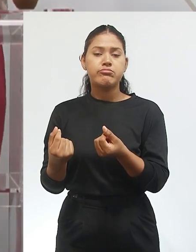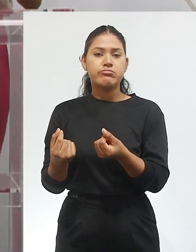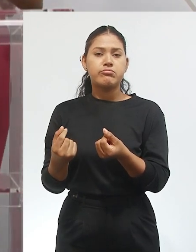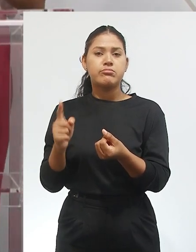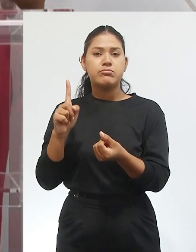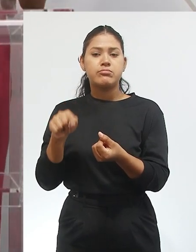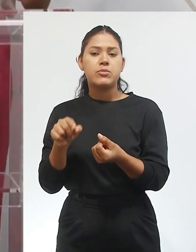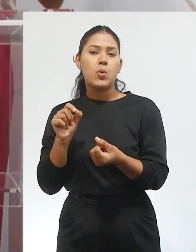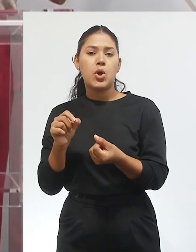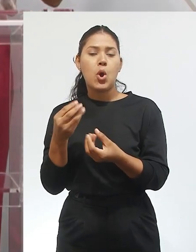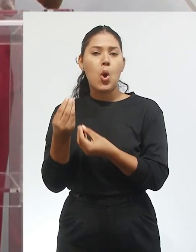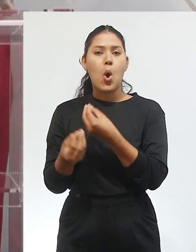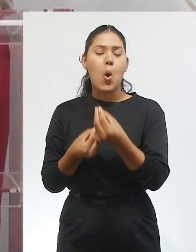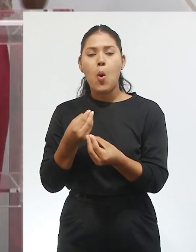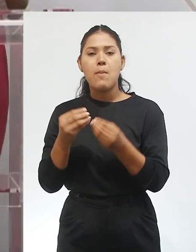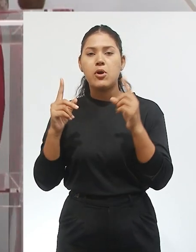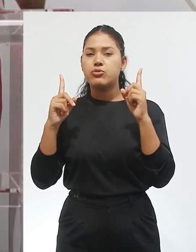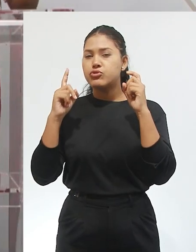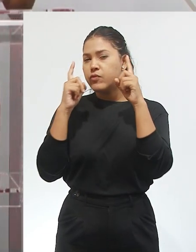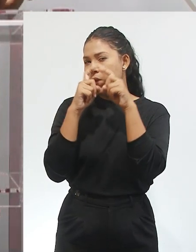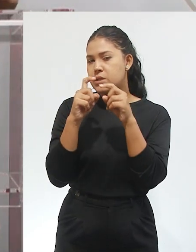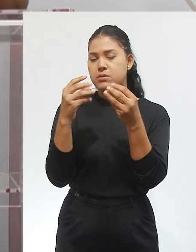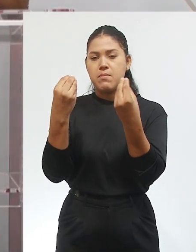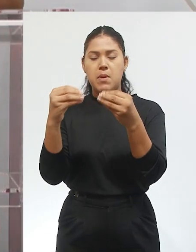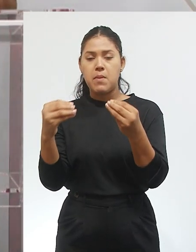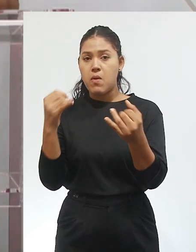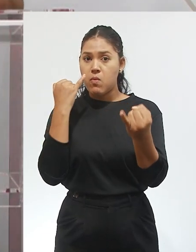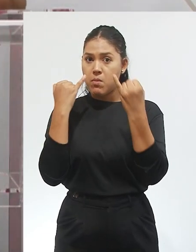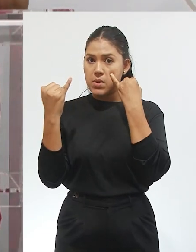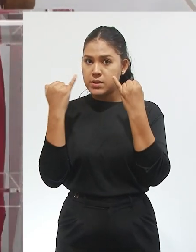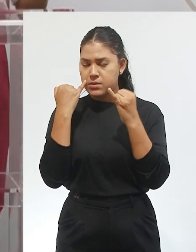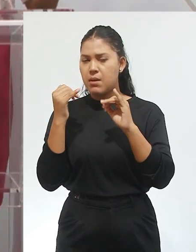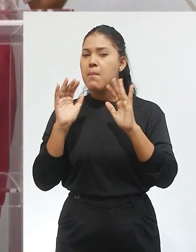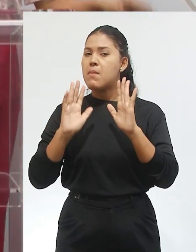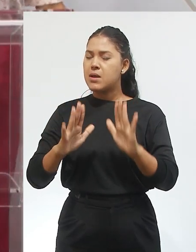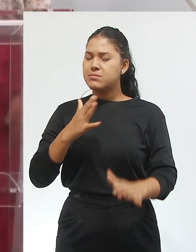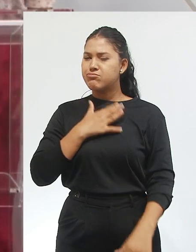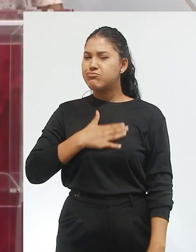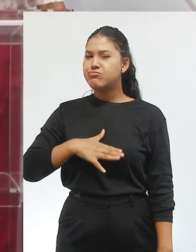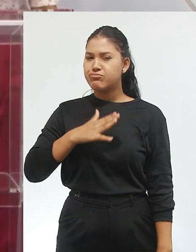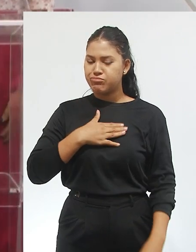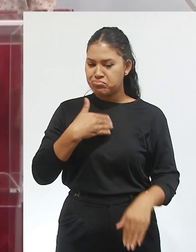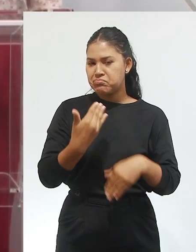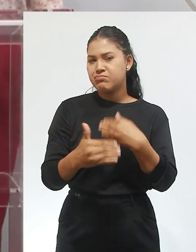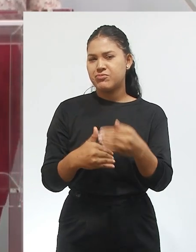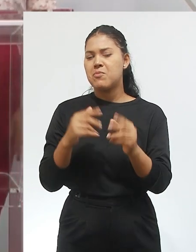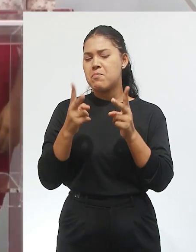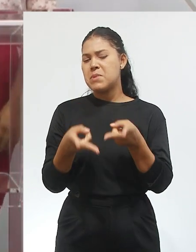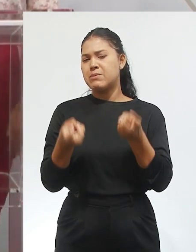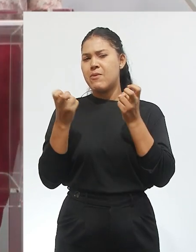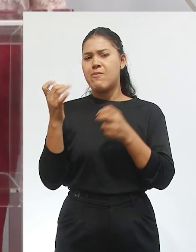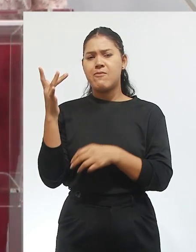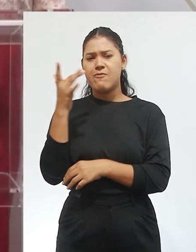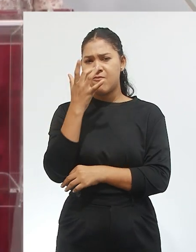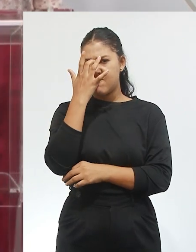lançamentos considerados mais complexos. Mas vocês vão ver que isso daí é moleza, vocês vão sair facinho